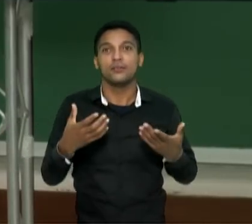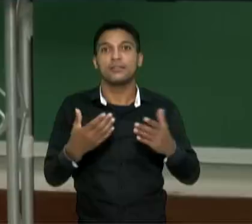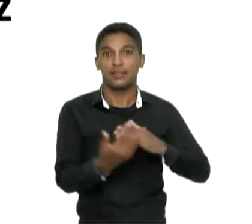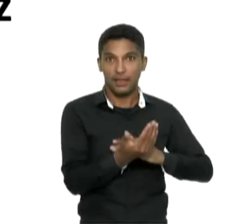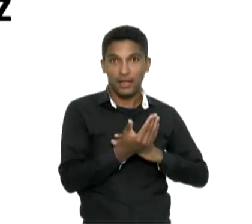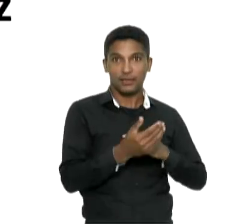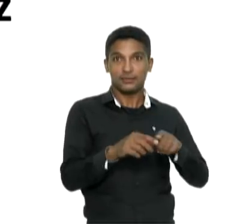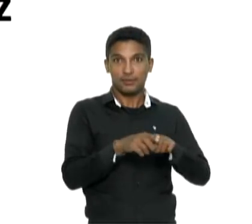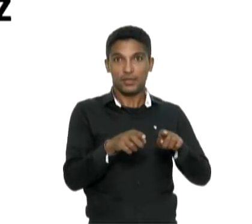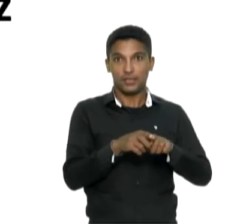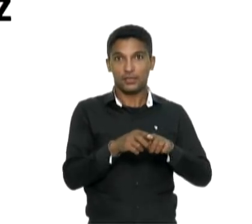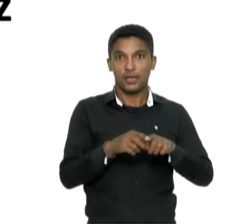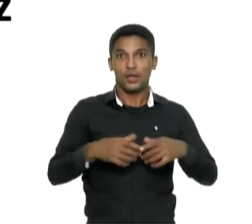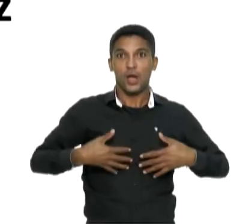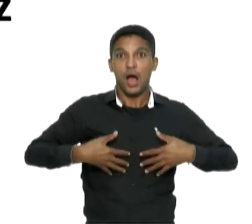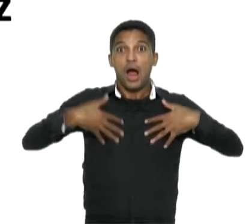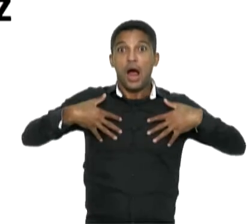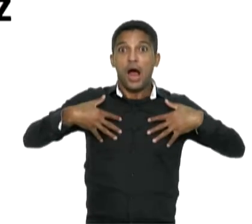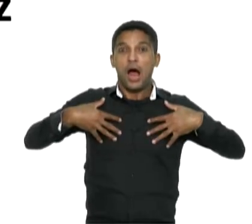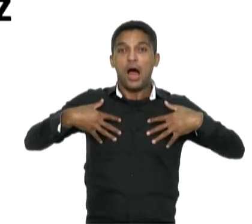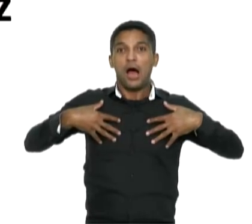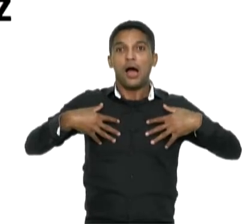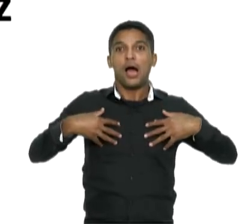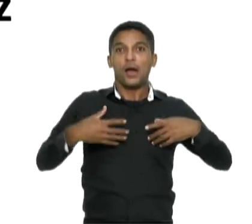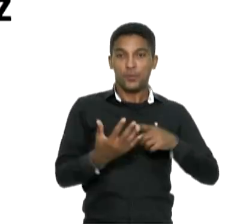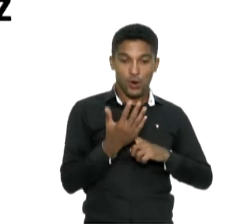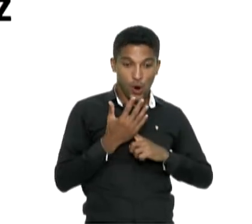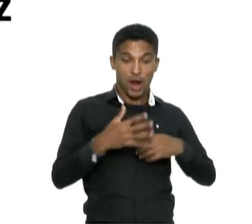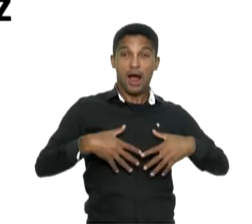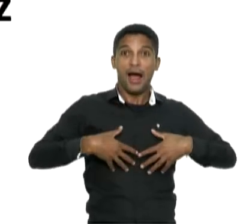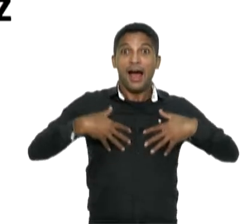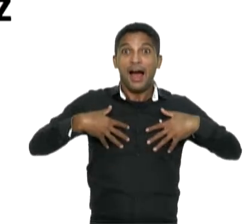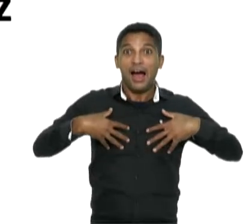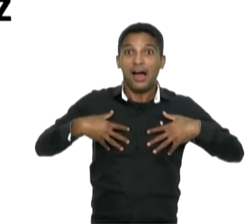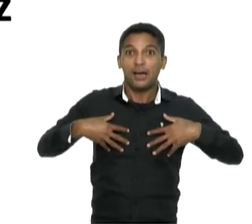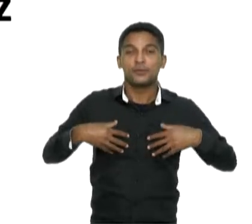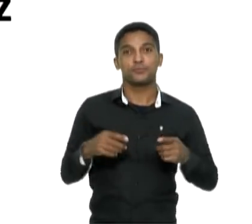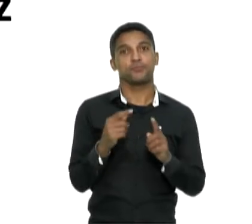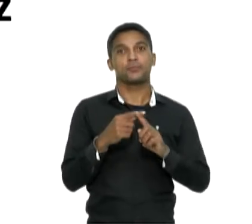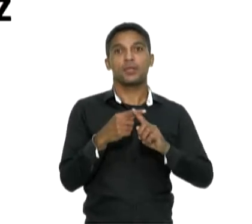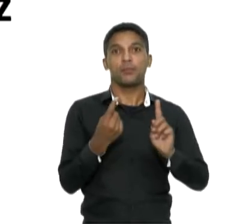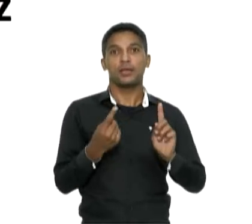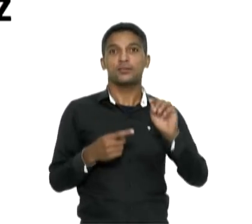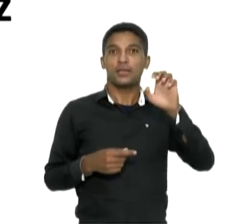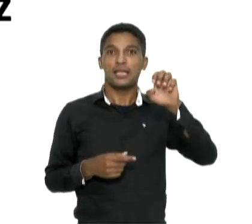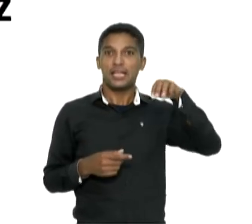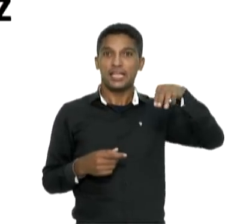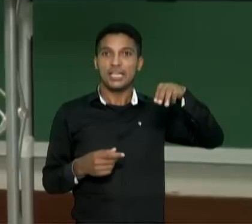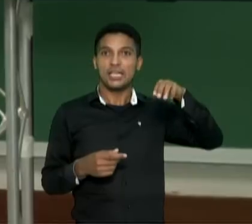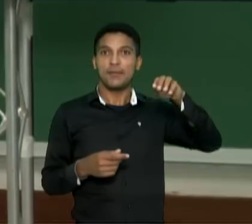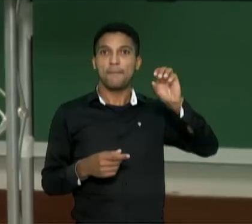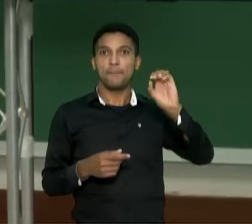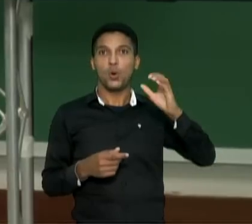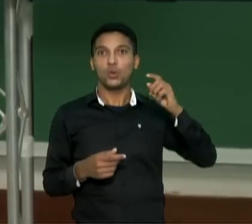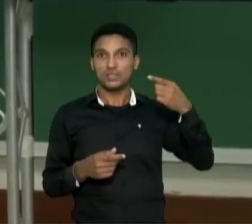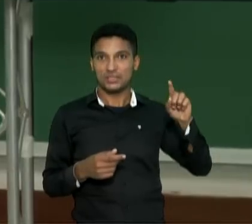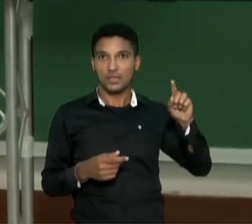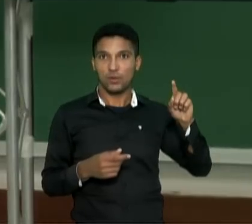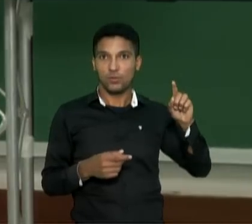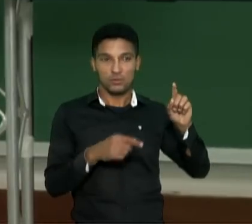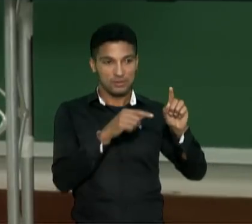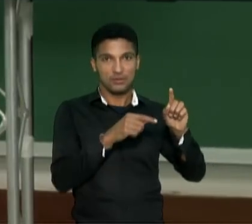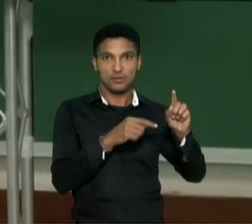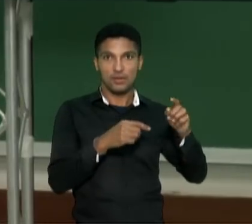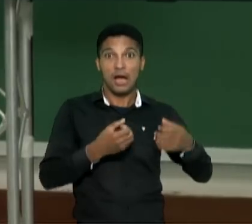e intensidade, é algo místico, é uma sensação que nos move, mas nem sempre é o mais racional, o mais lógico, o